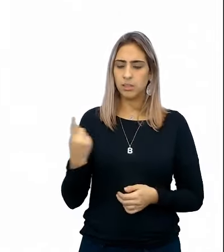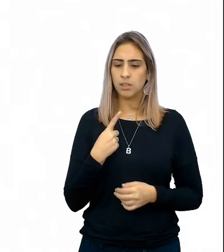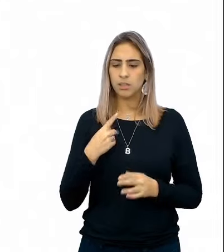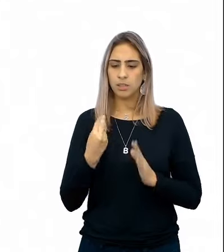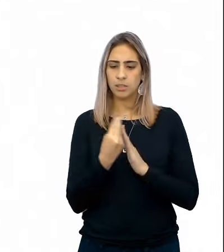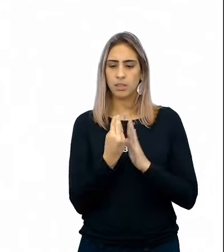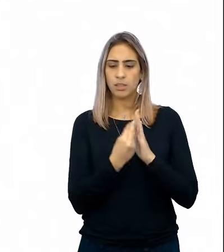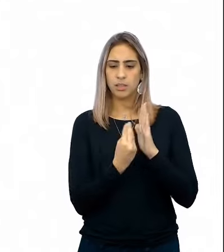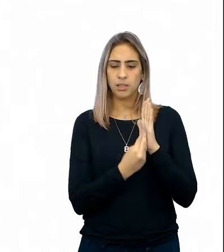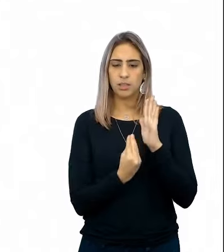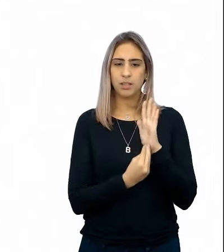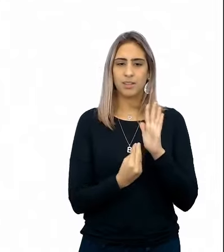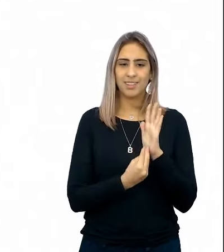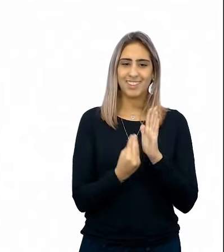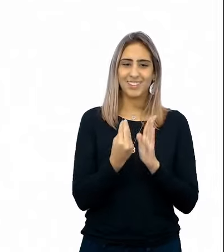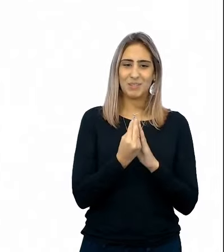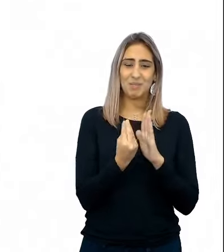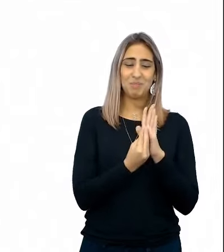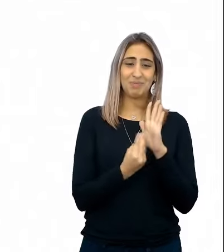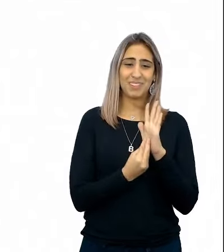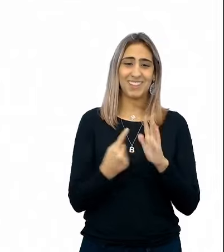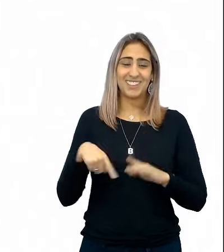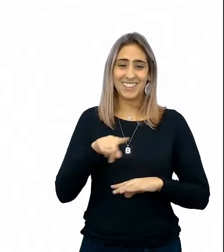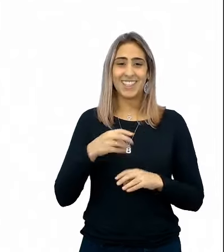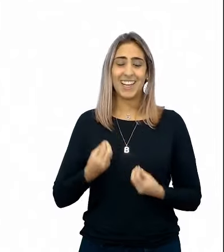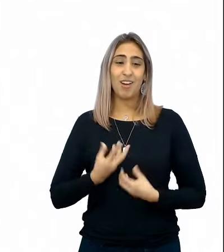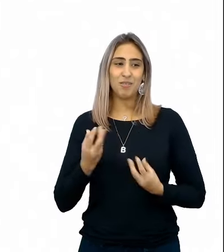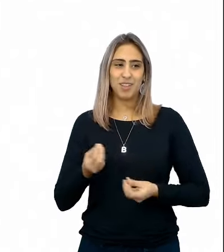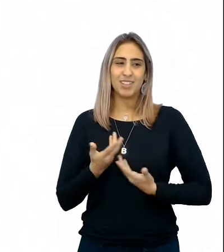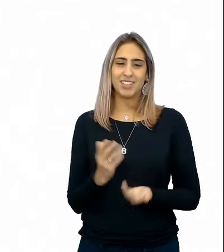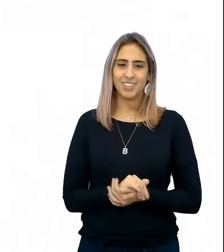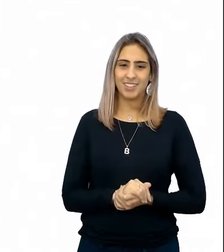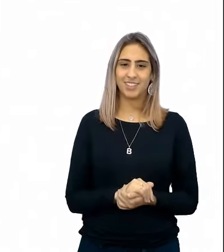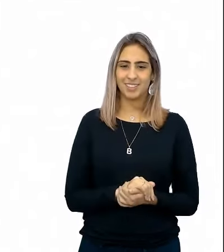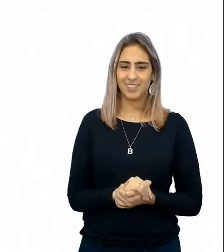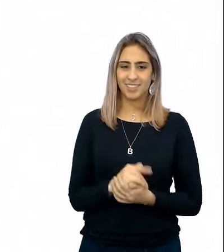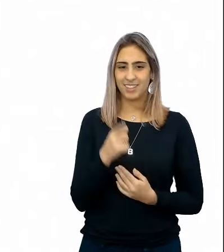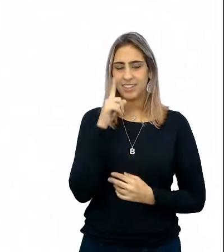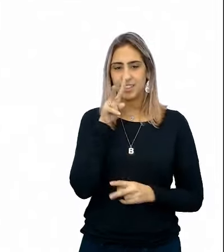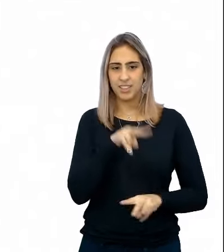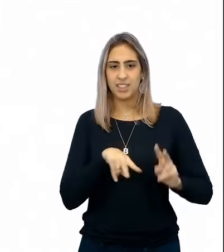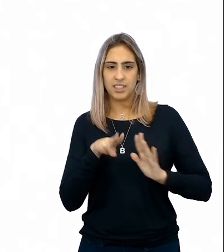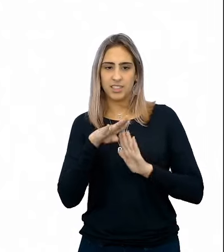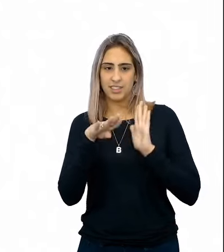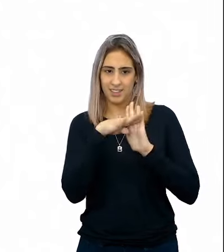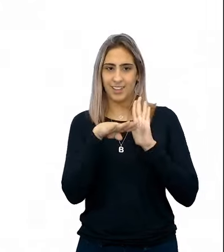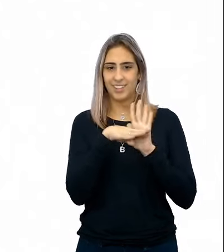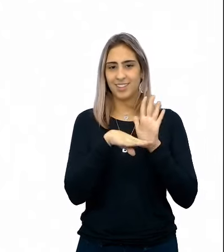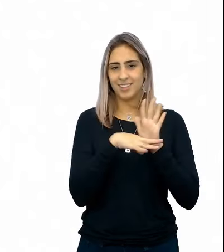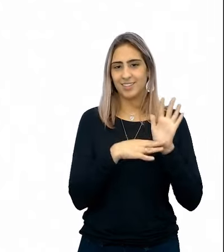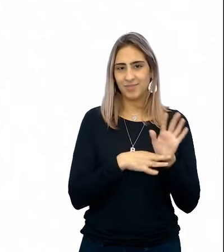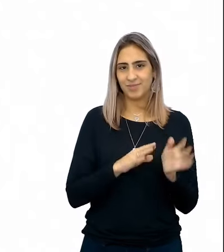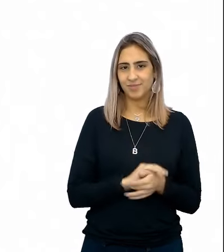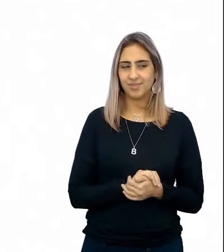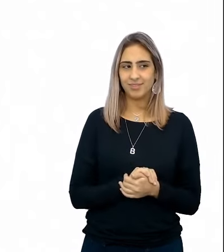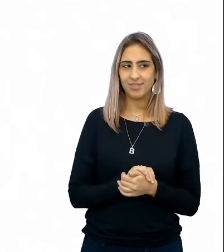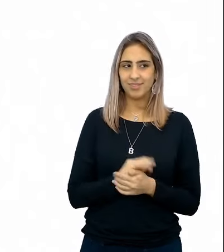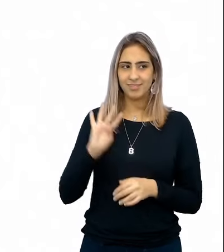sejam colocados para ler dados expressos em colunas e